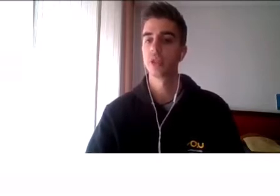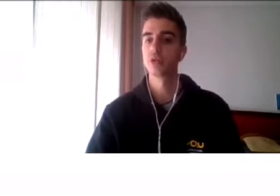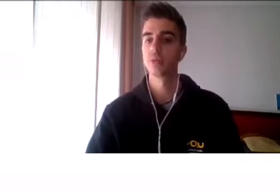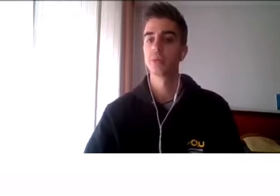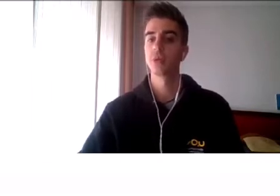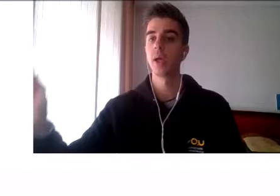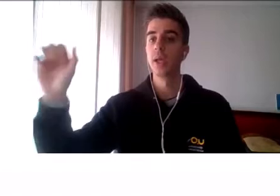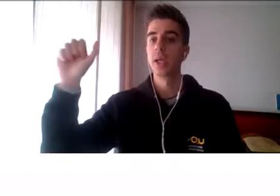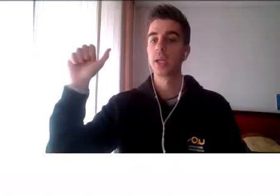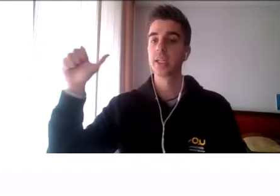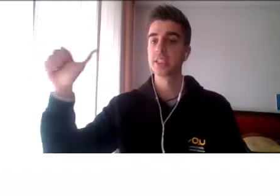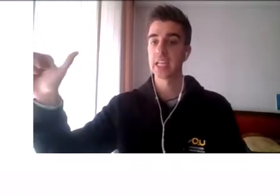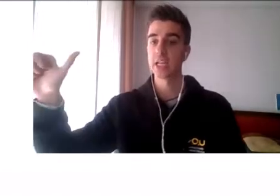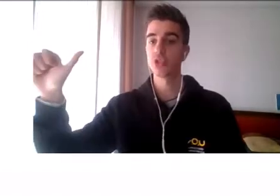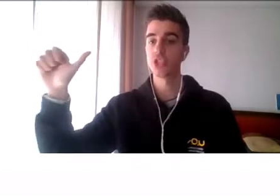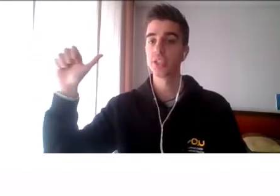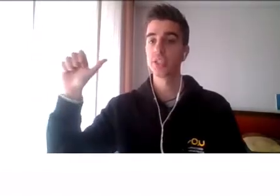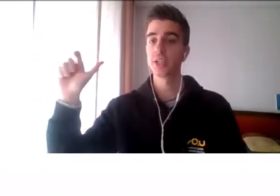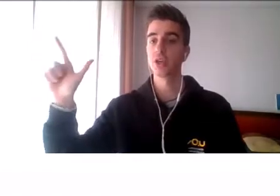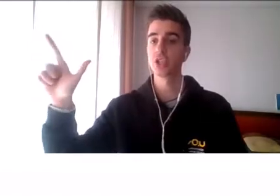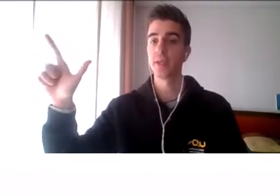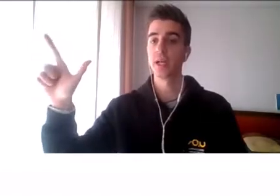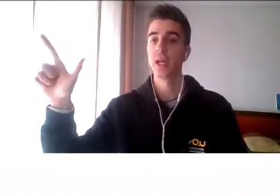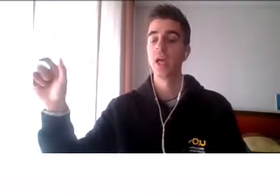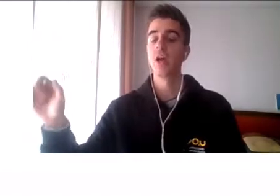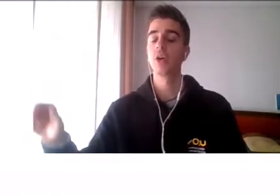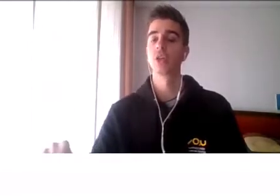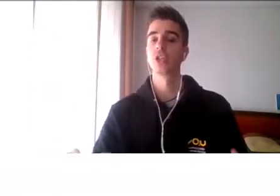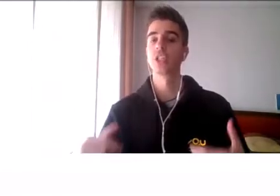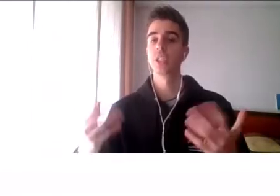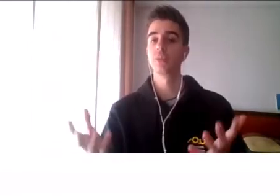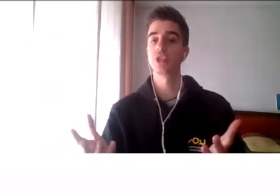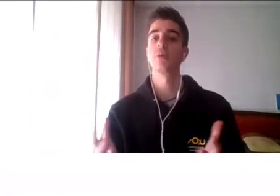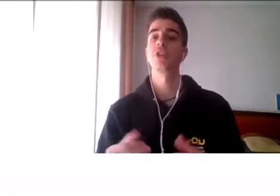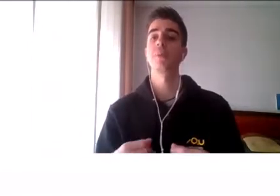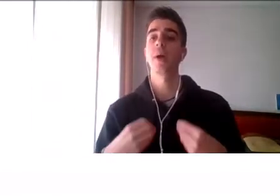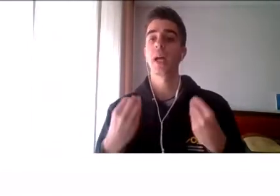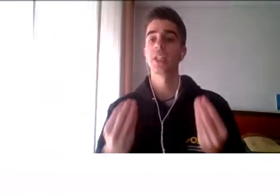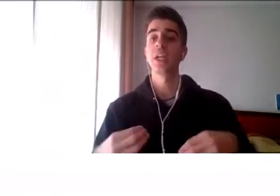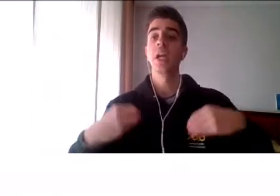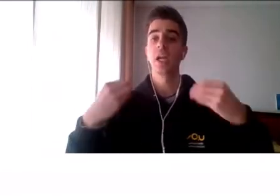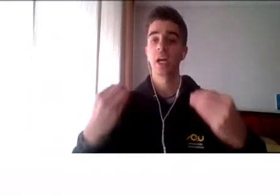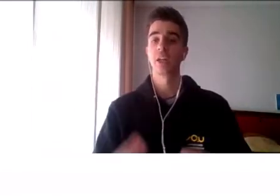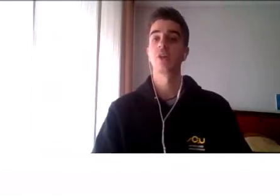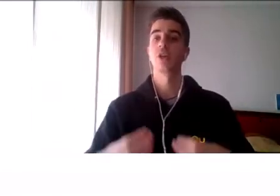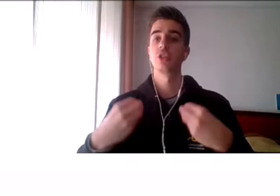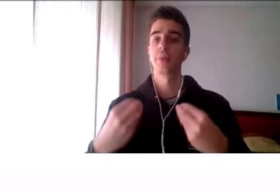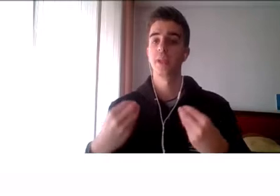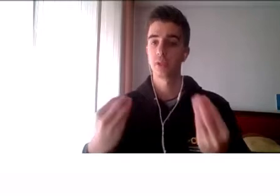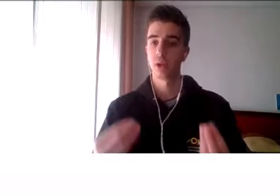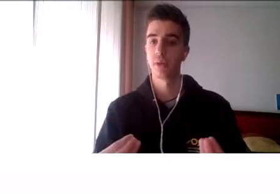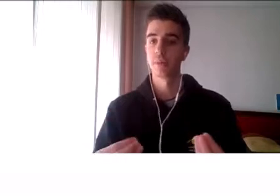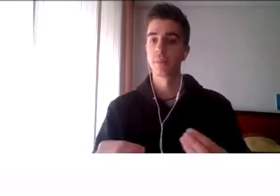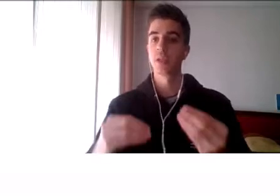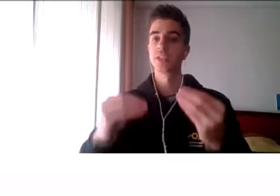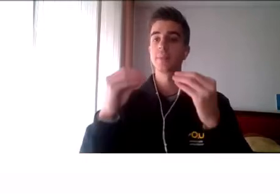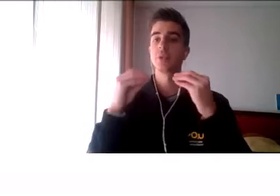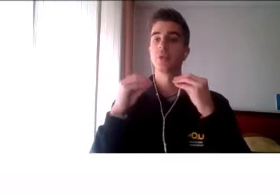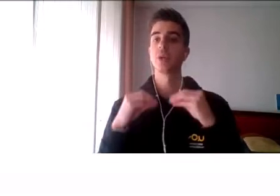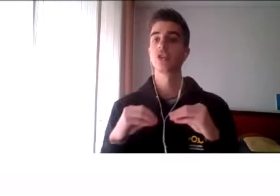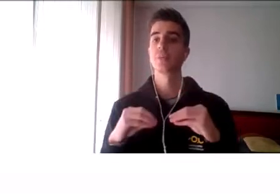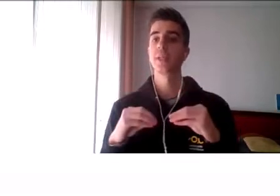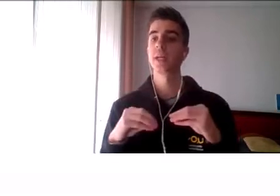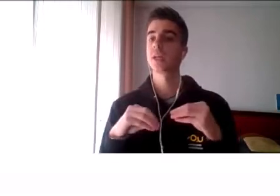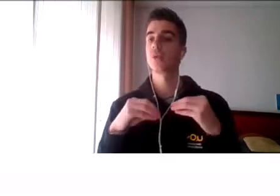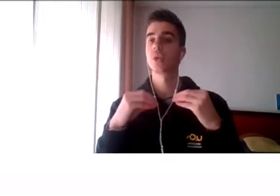112, porque temos uma pessoa que está inconsciente e que não respira. É o que nós dizemos, temos em paragem cardiorrespiratória. Se a